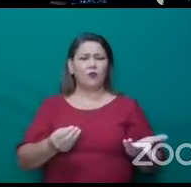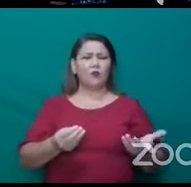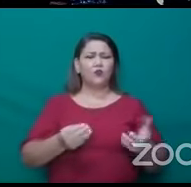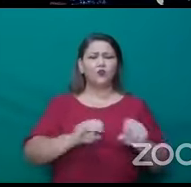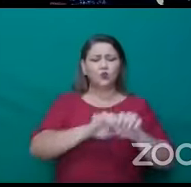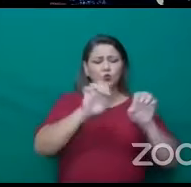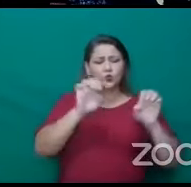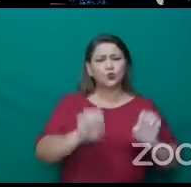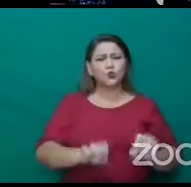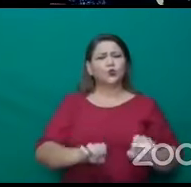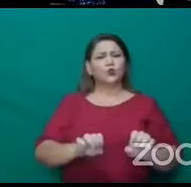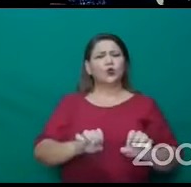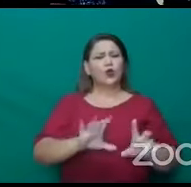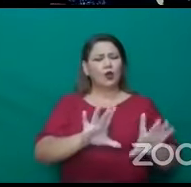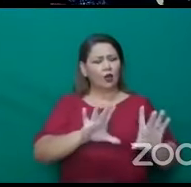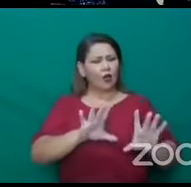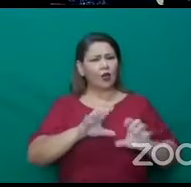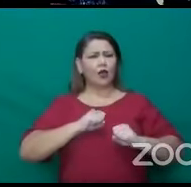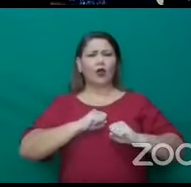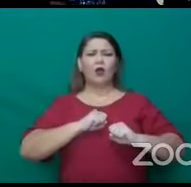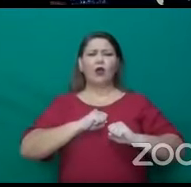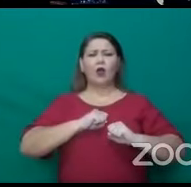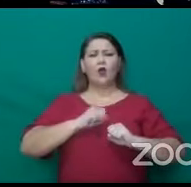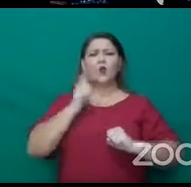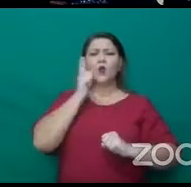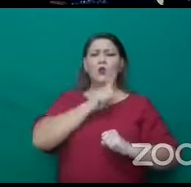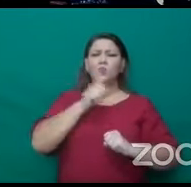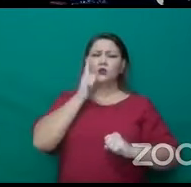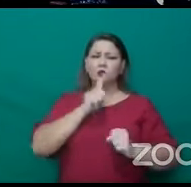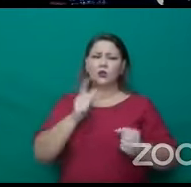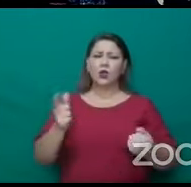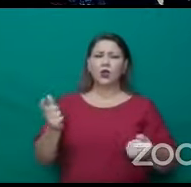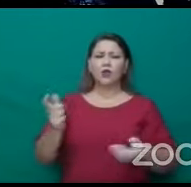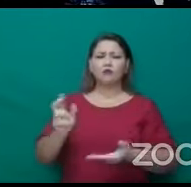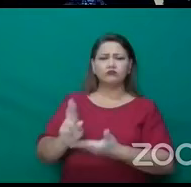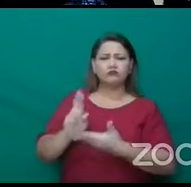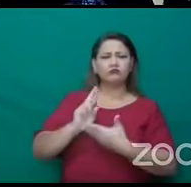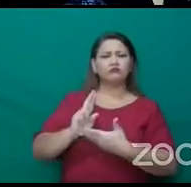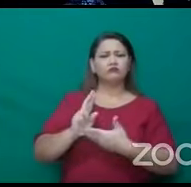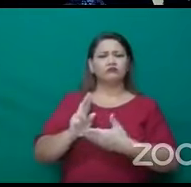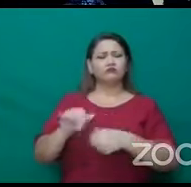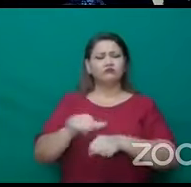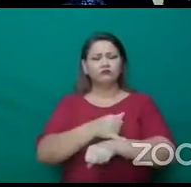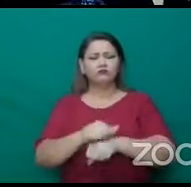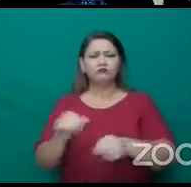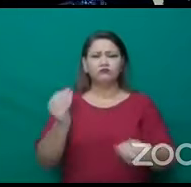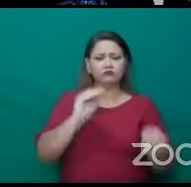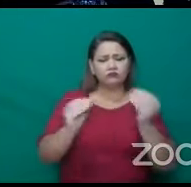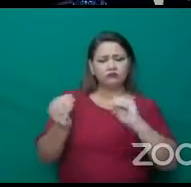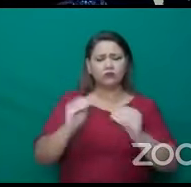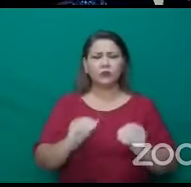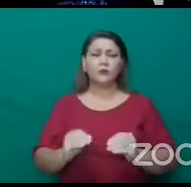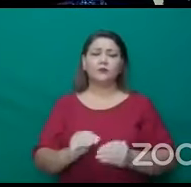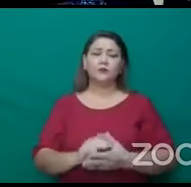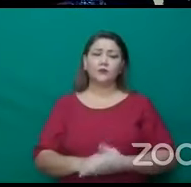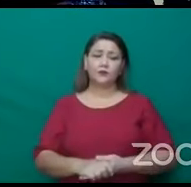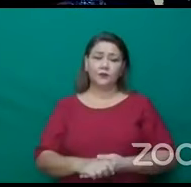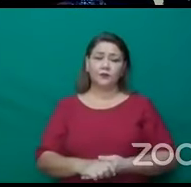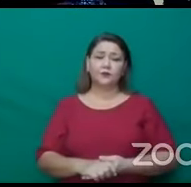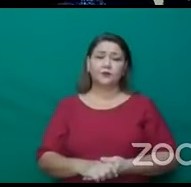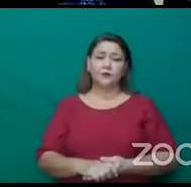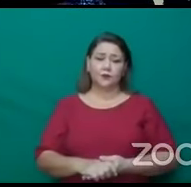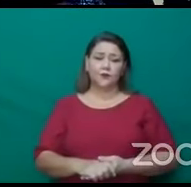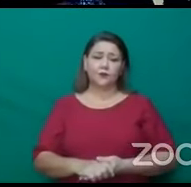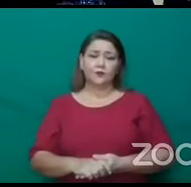para eu poder me apropriar dela e conseguir colocar os recursos que eu gostaria ali para poder trazer para o que eu queria. Então, foi muito